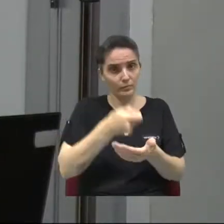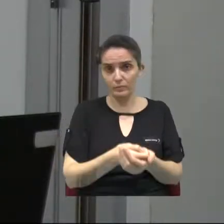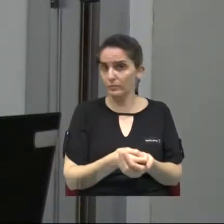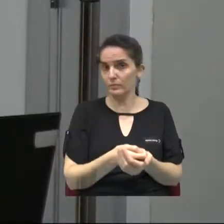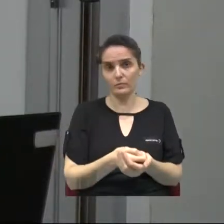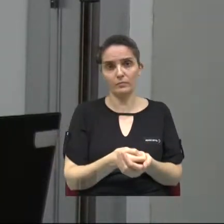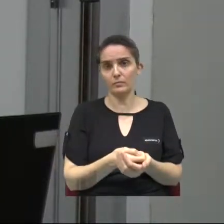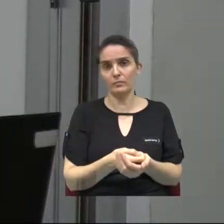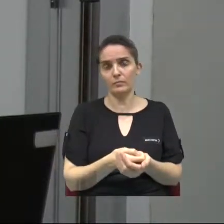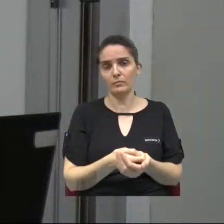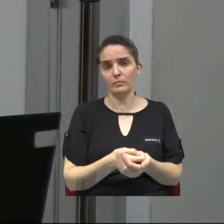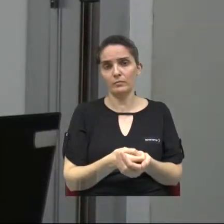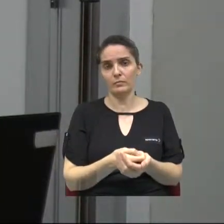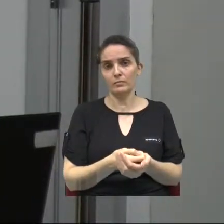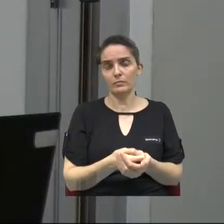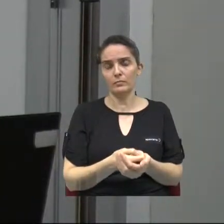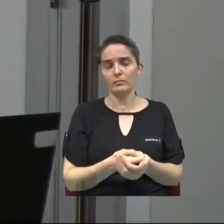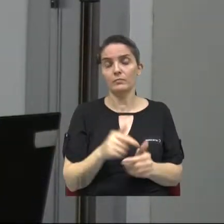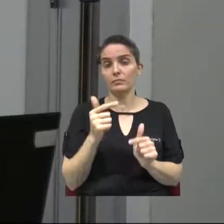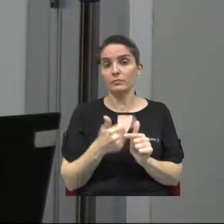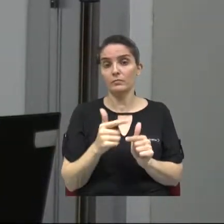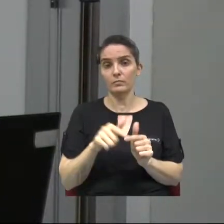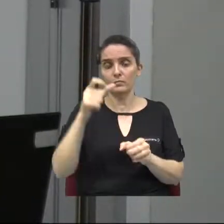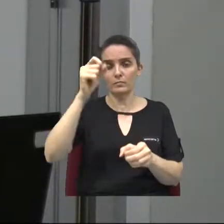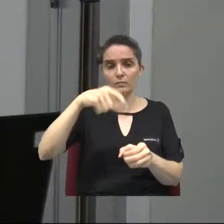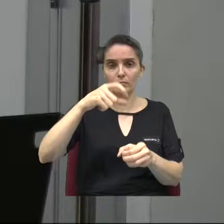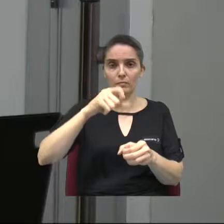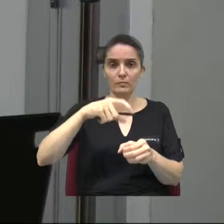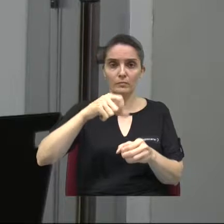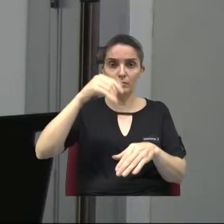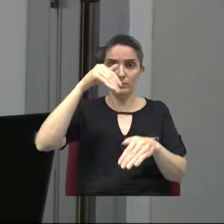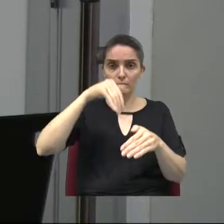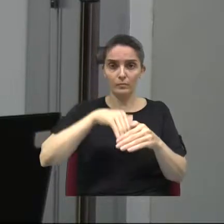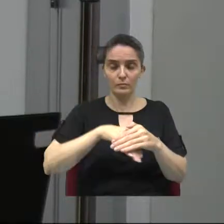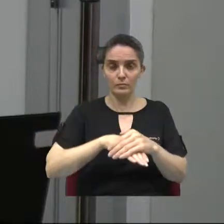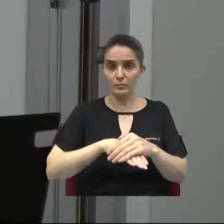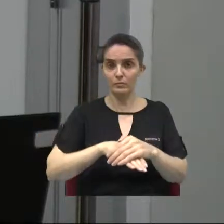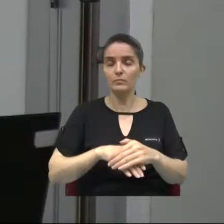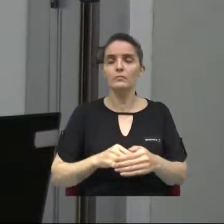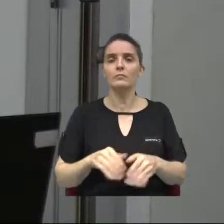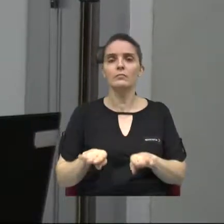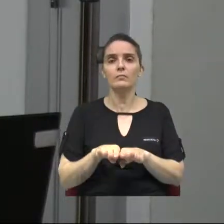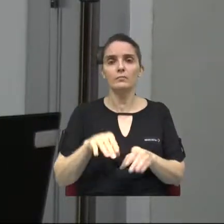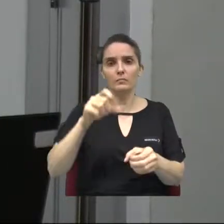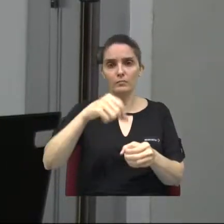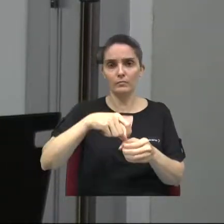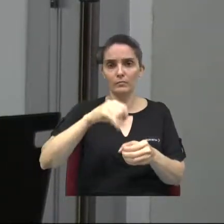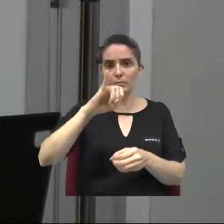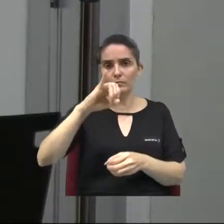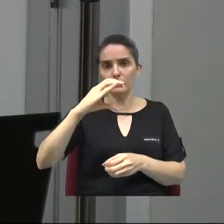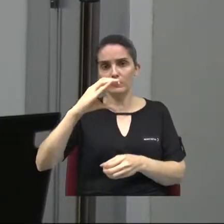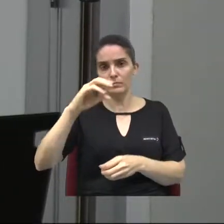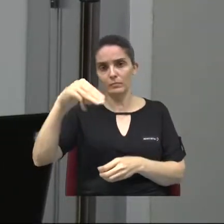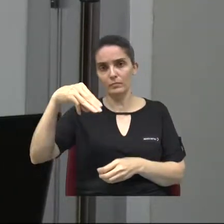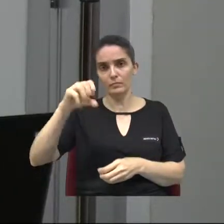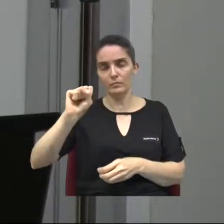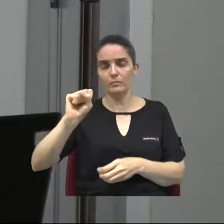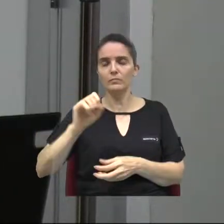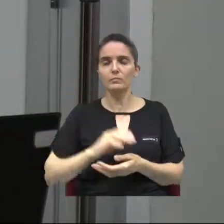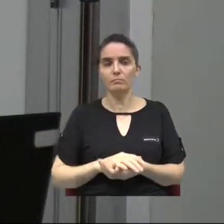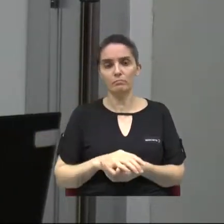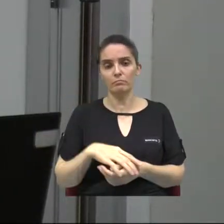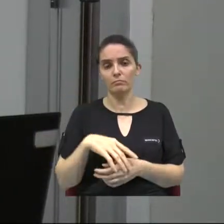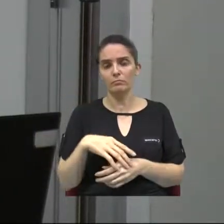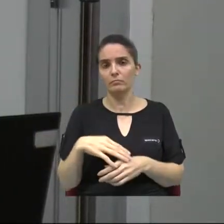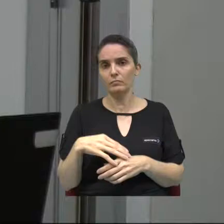ela comprometeria a arrecadação do Fundo de Participação do município e também da arrecadação do ICMS. Então, realmente, tem coisas que você